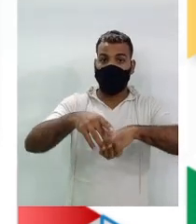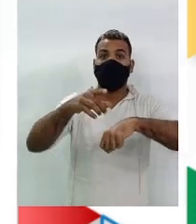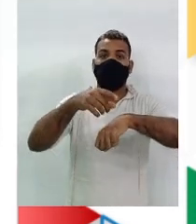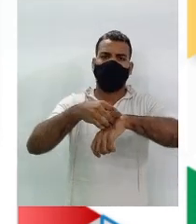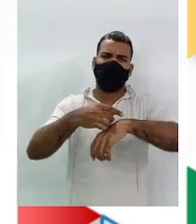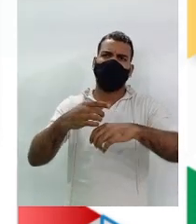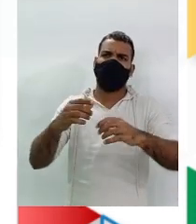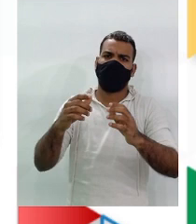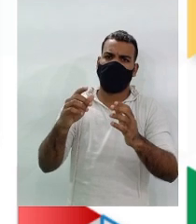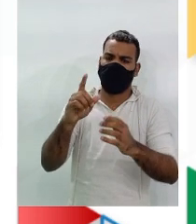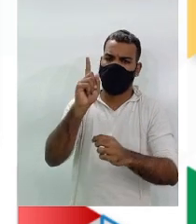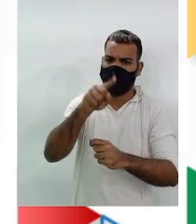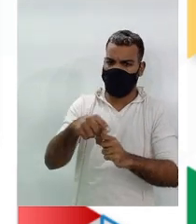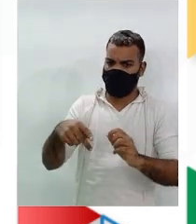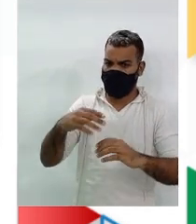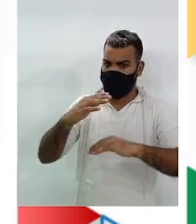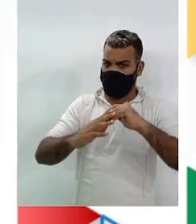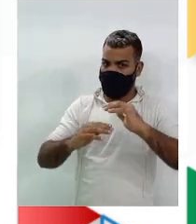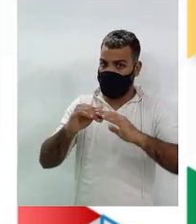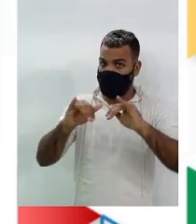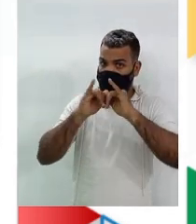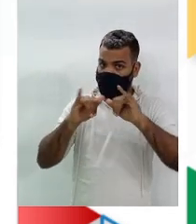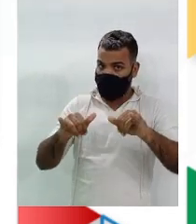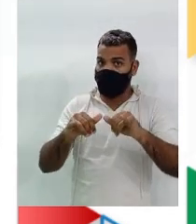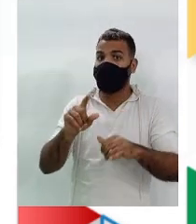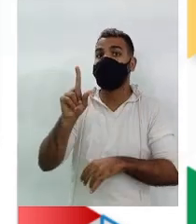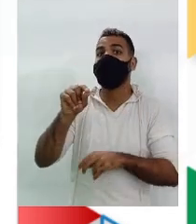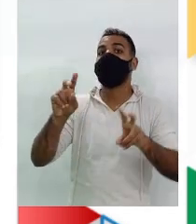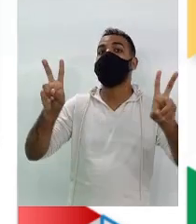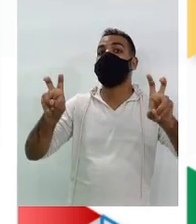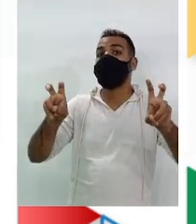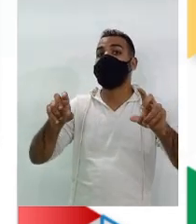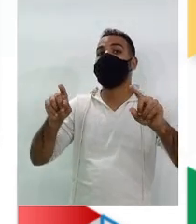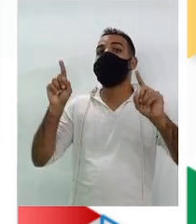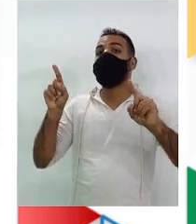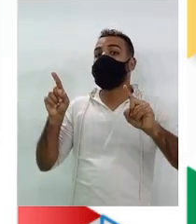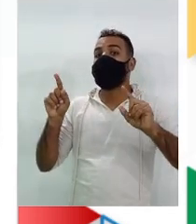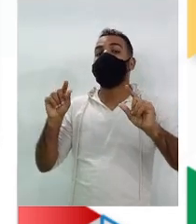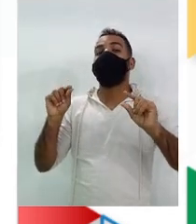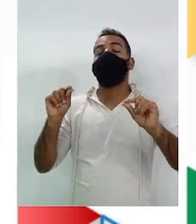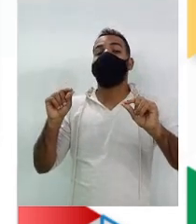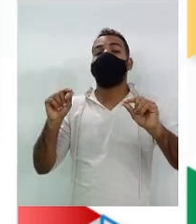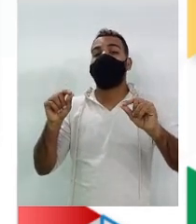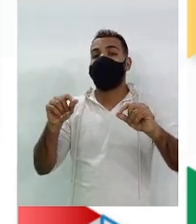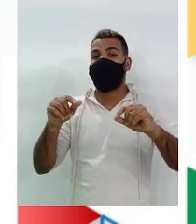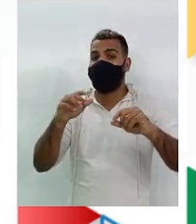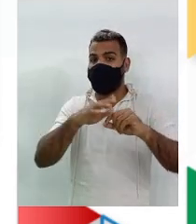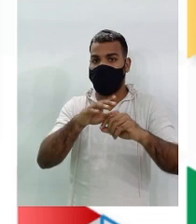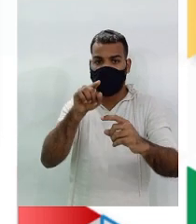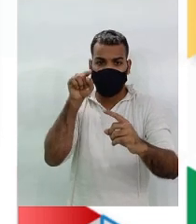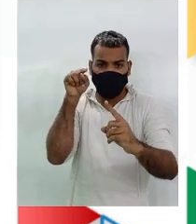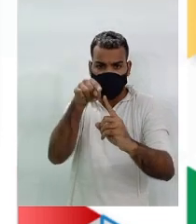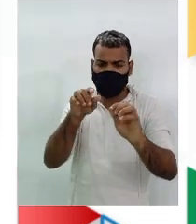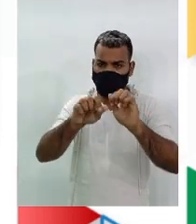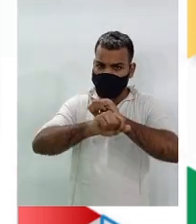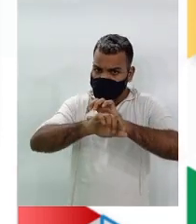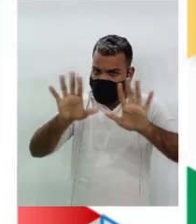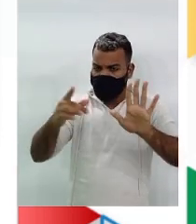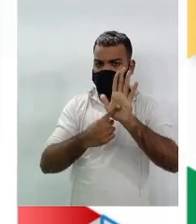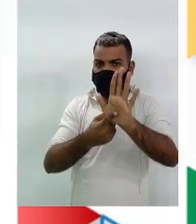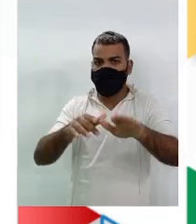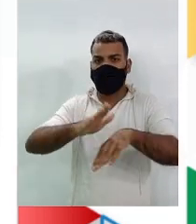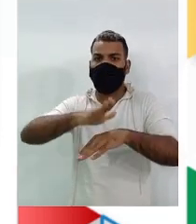o profissional da notícia, trata os fatos de maneira mais